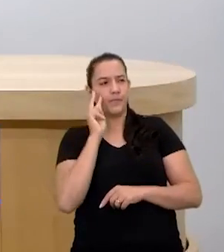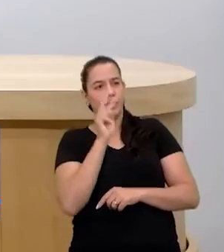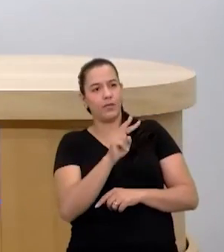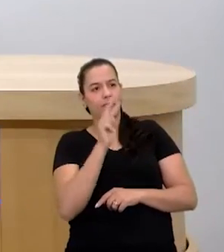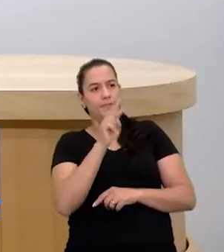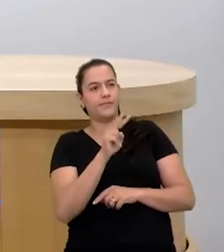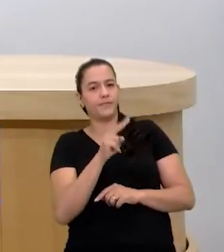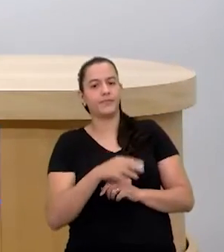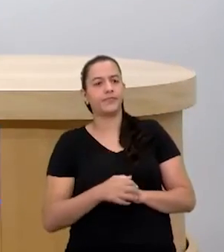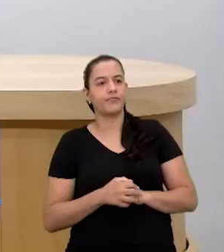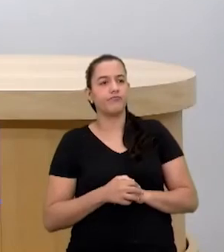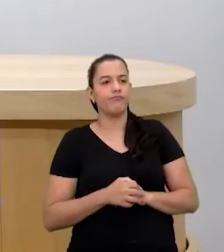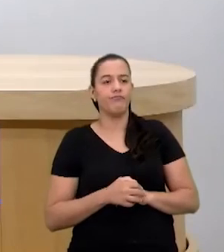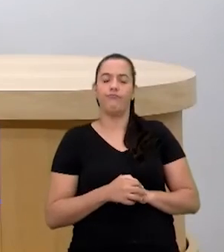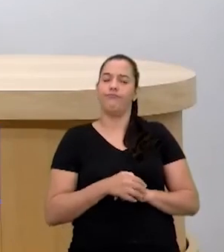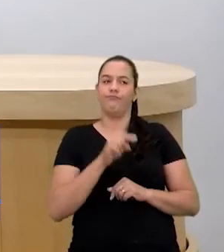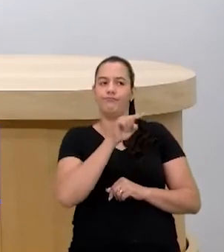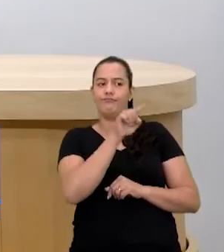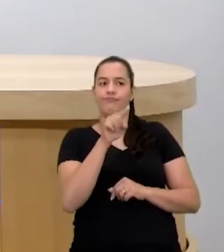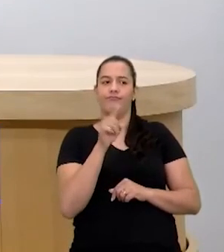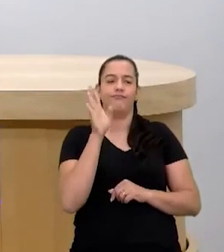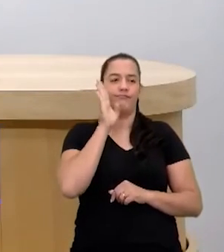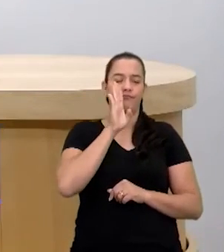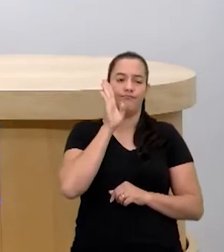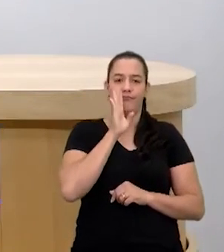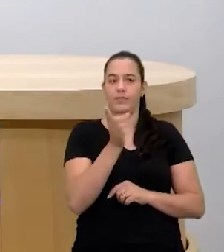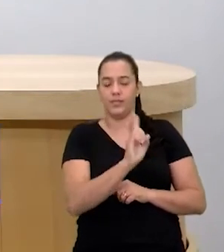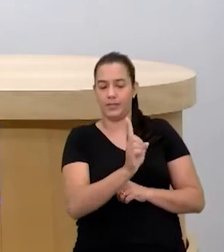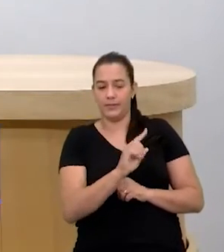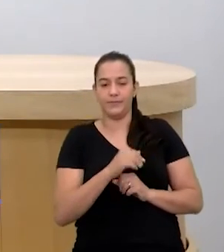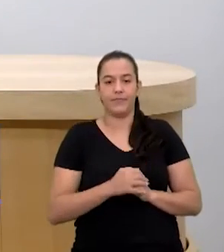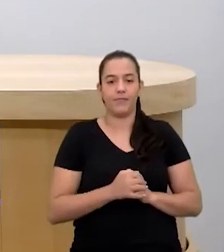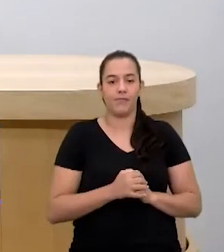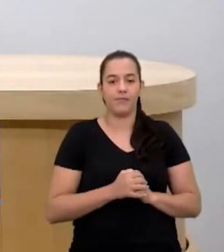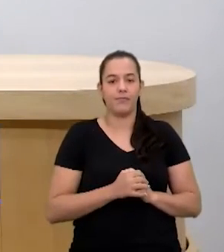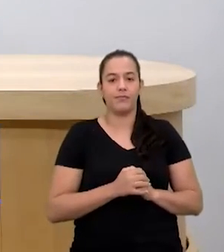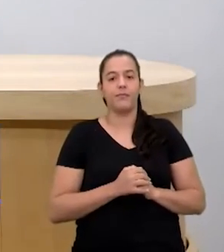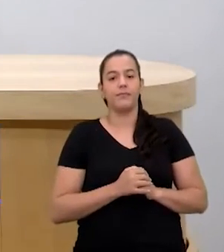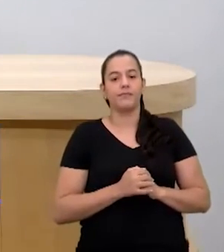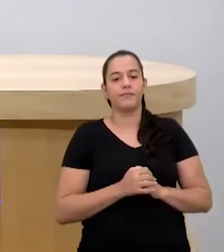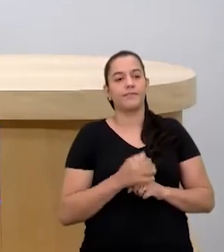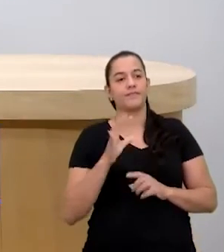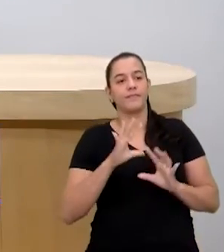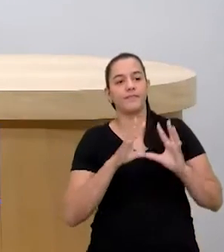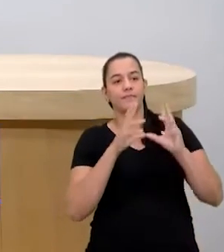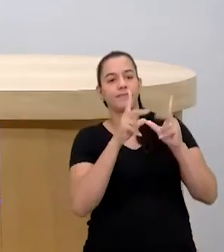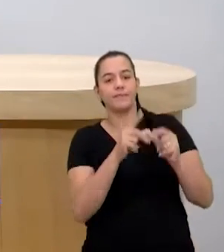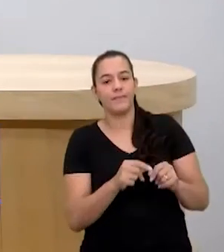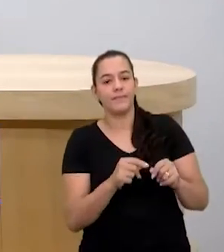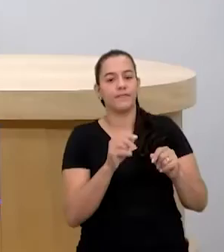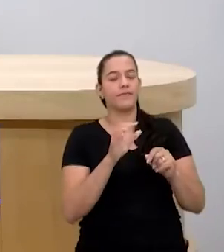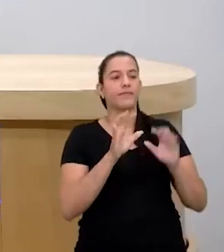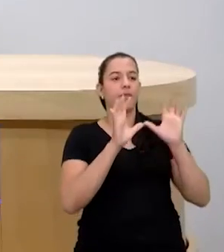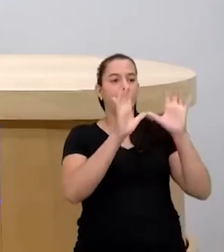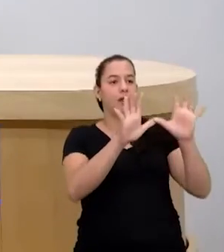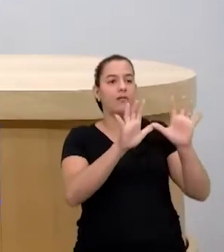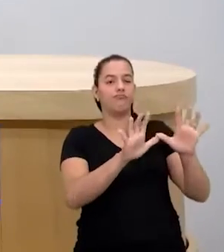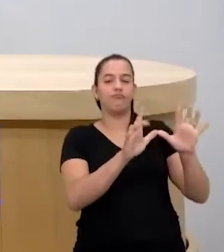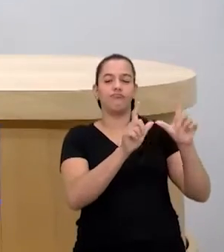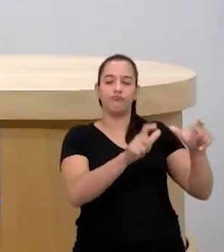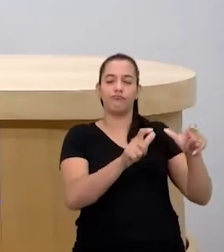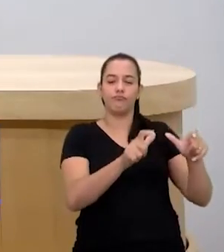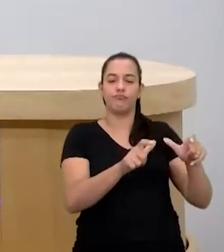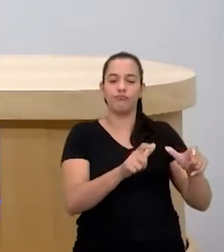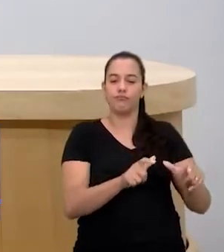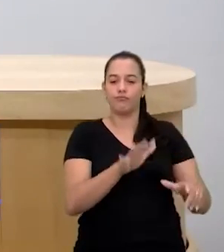assim, isso não tá legal não, tá legal não. Eu vou deixar todas num espaço lá específico e elas vão